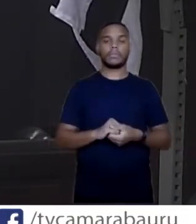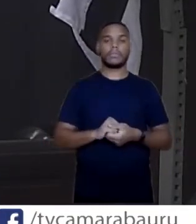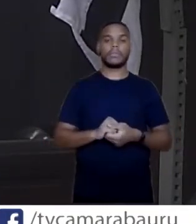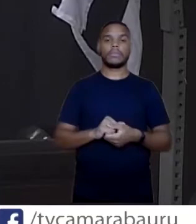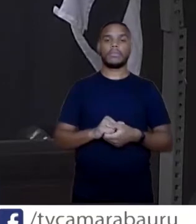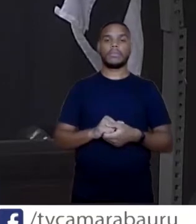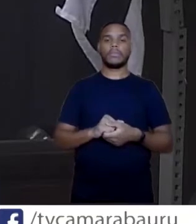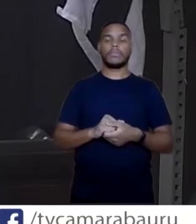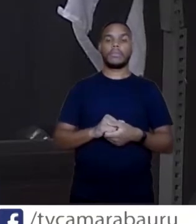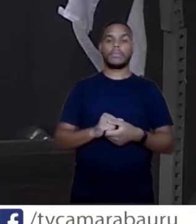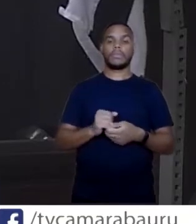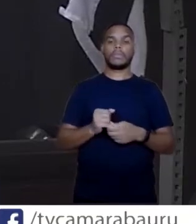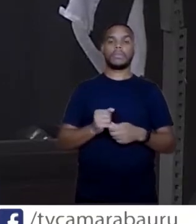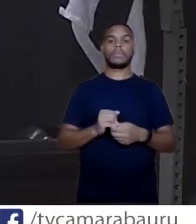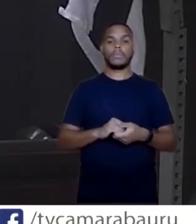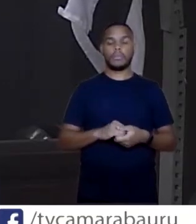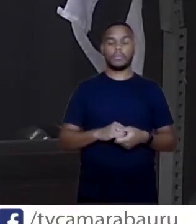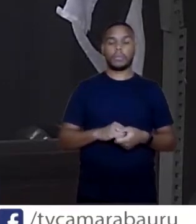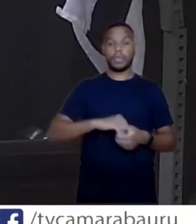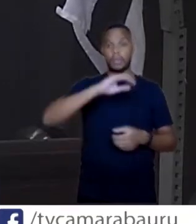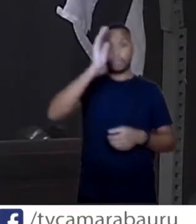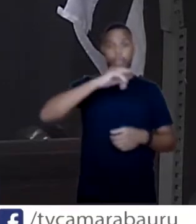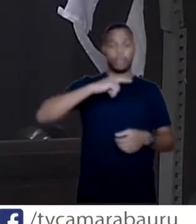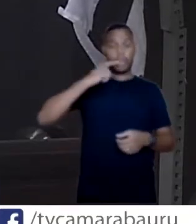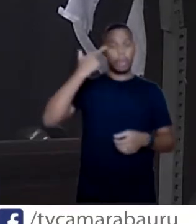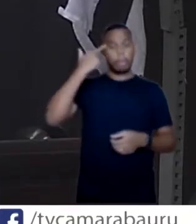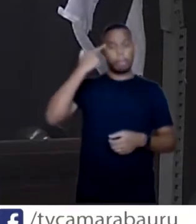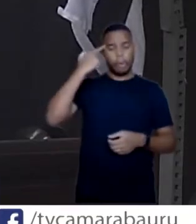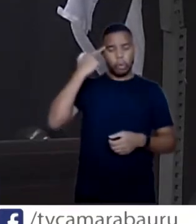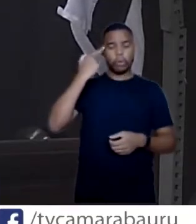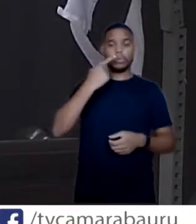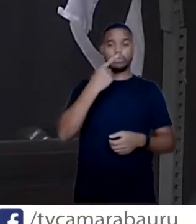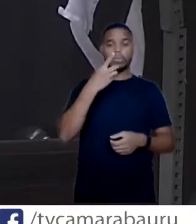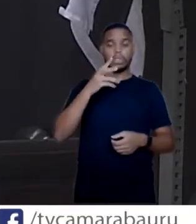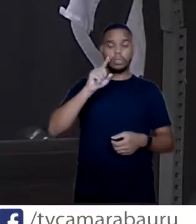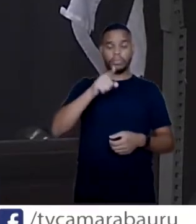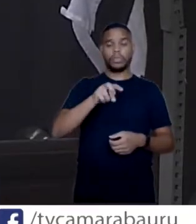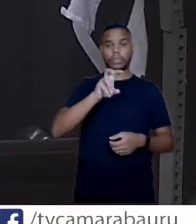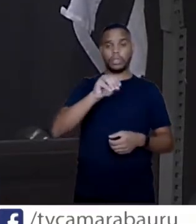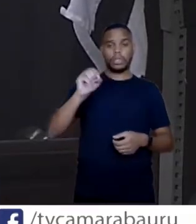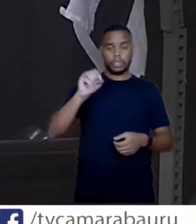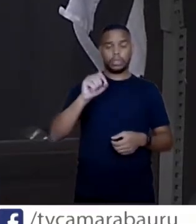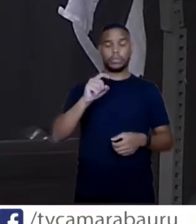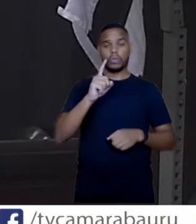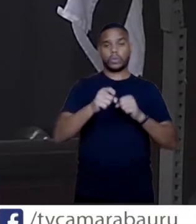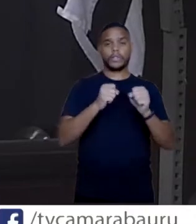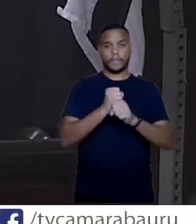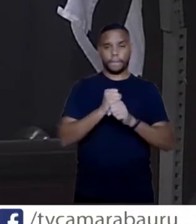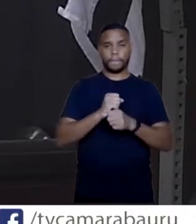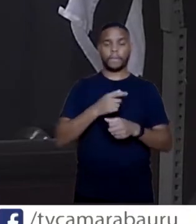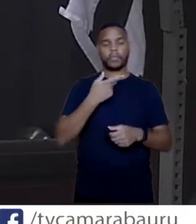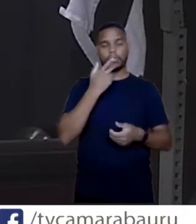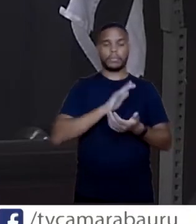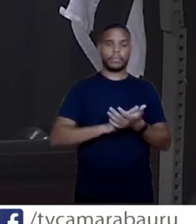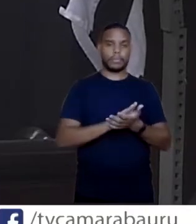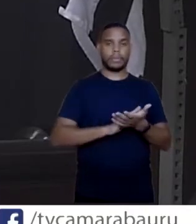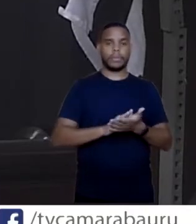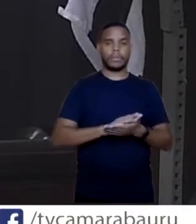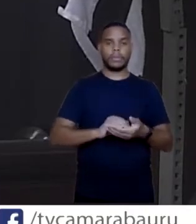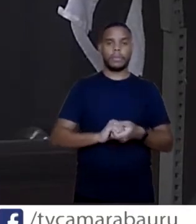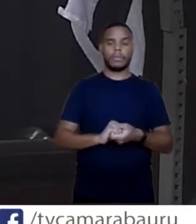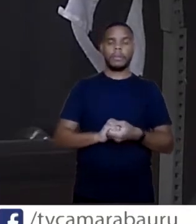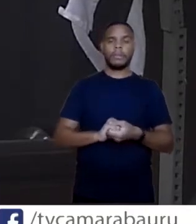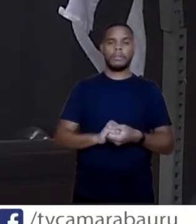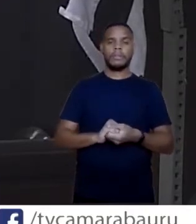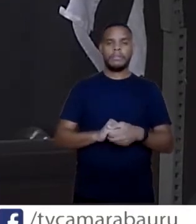suicídio no brasil 13.500 morrem por ano ninguém fala nada a